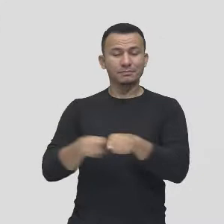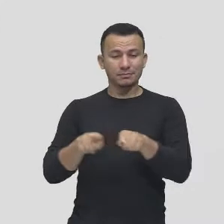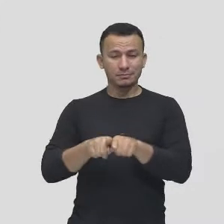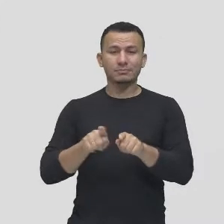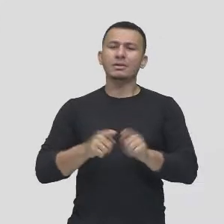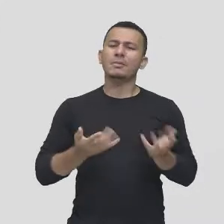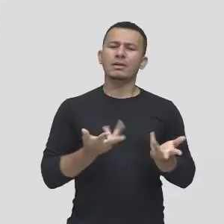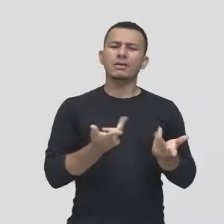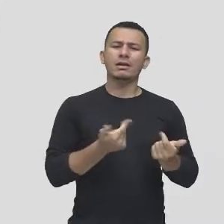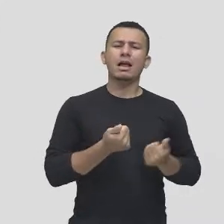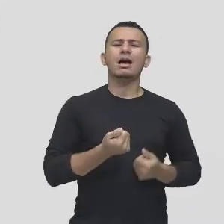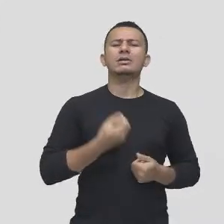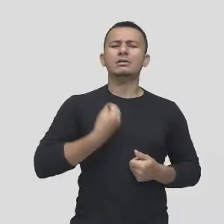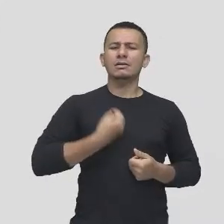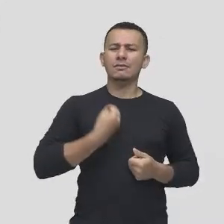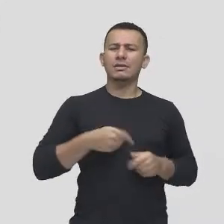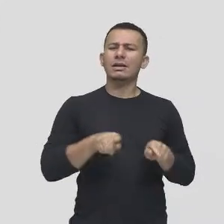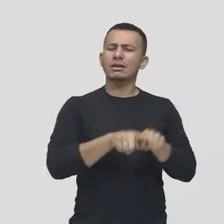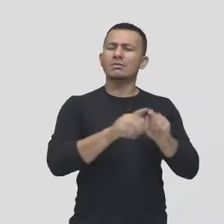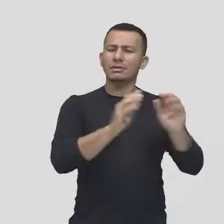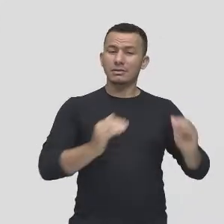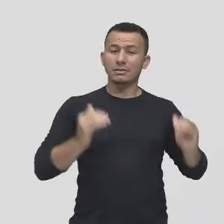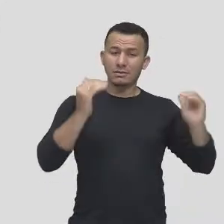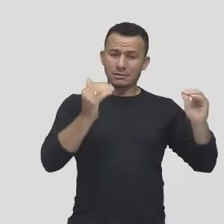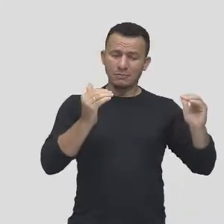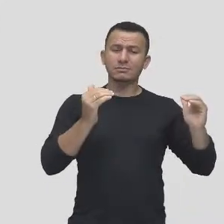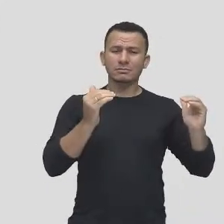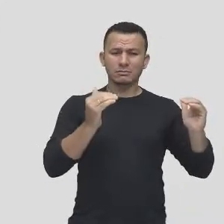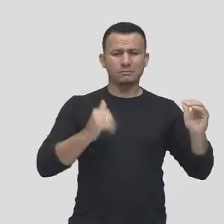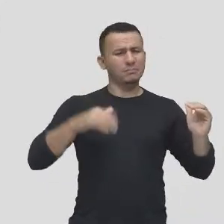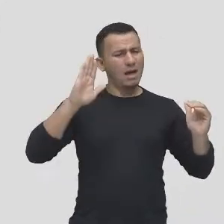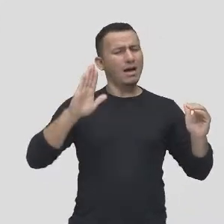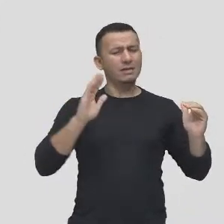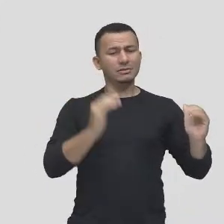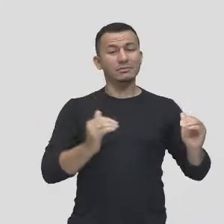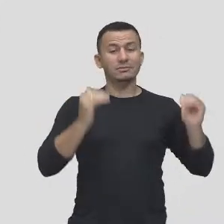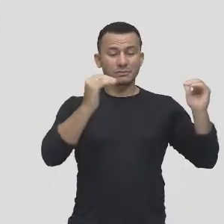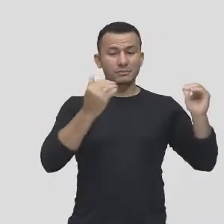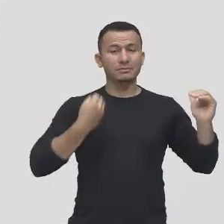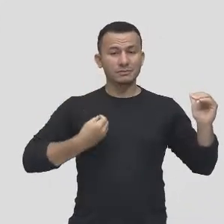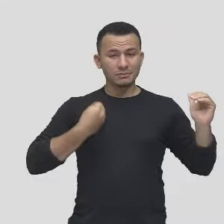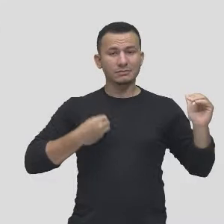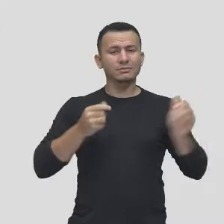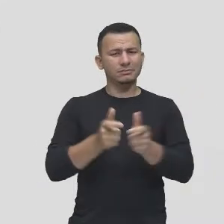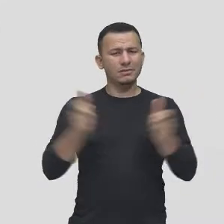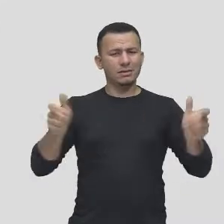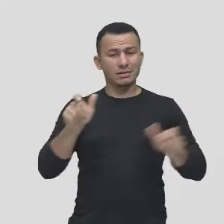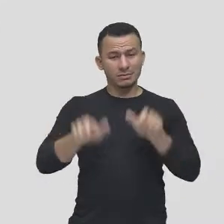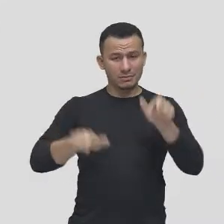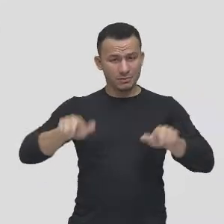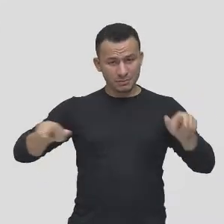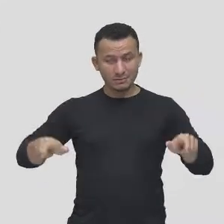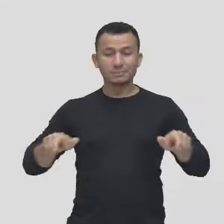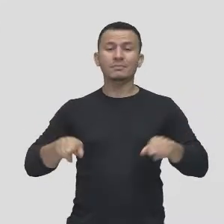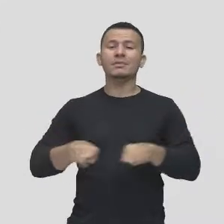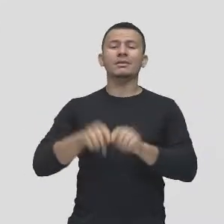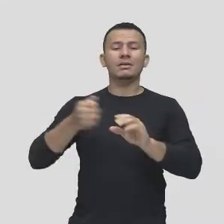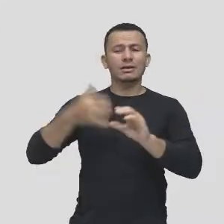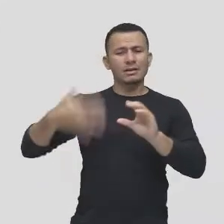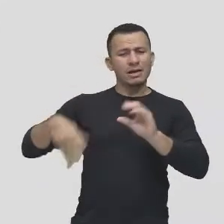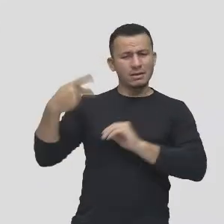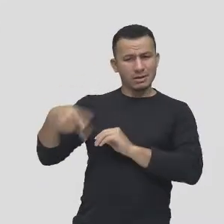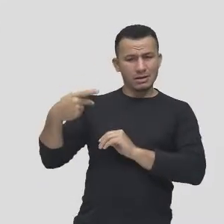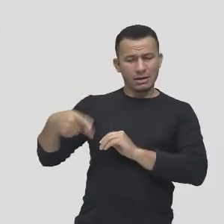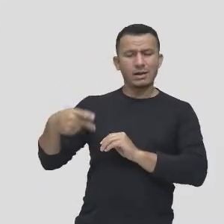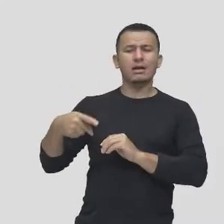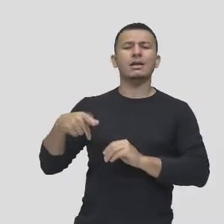uma qualidade de vida muito alta na maioria, né, para a maioria da sua população, e tem uma característica de ser